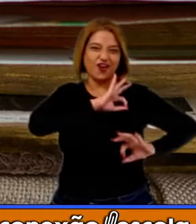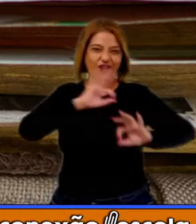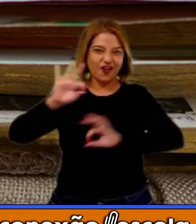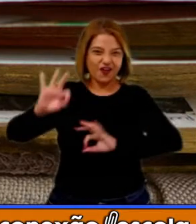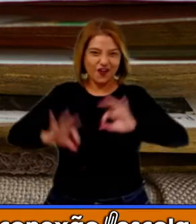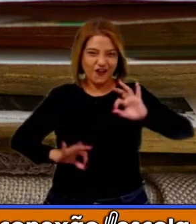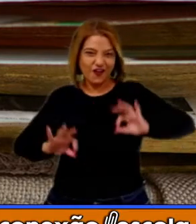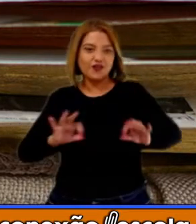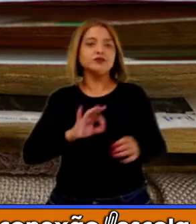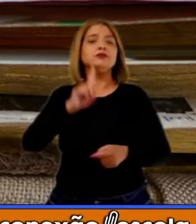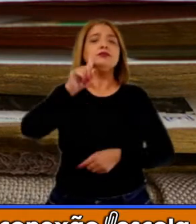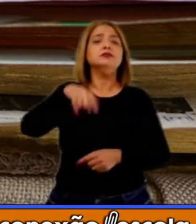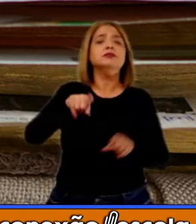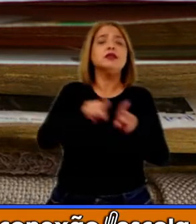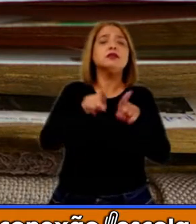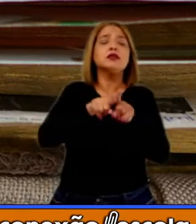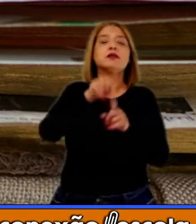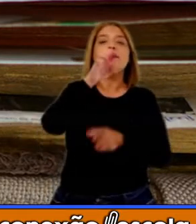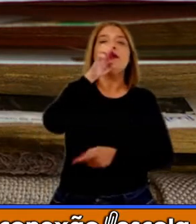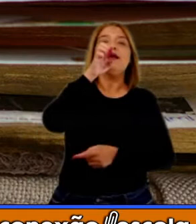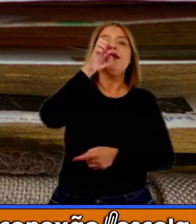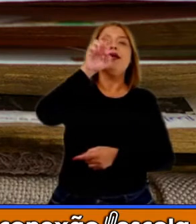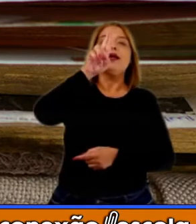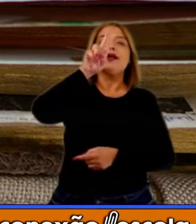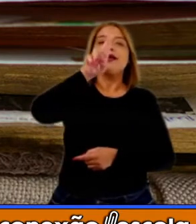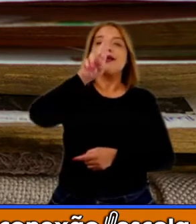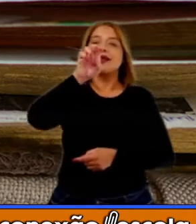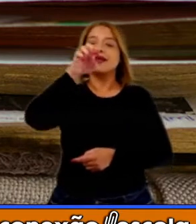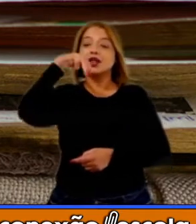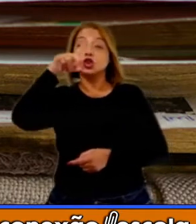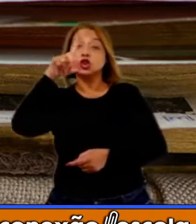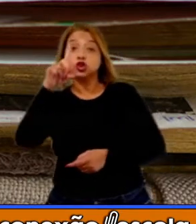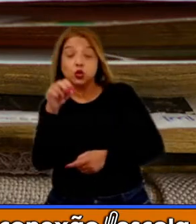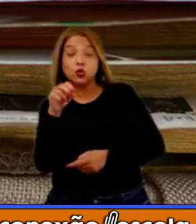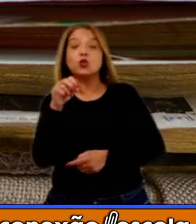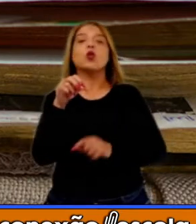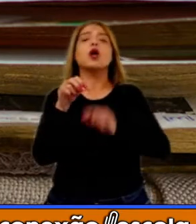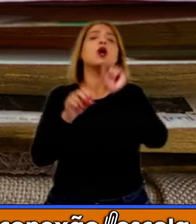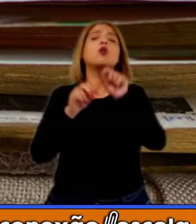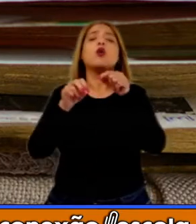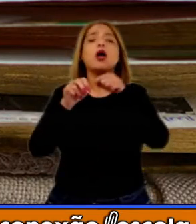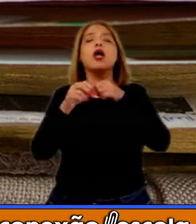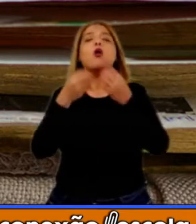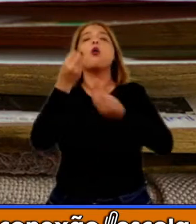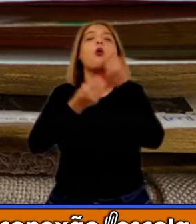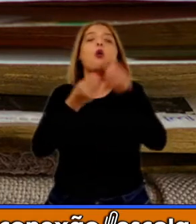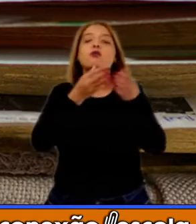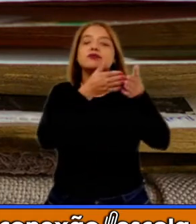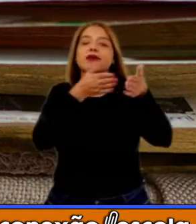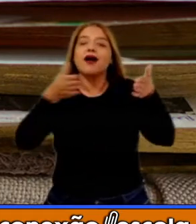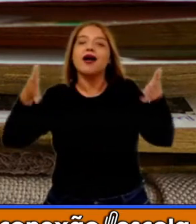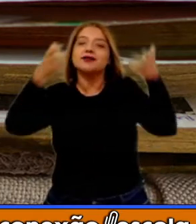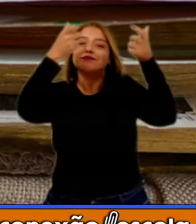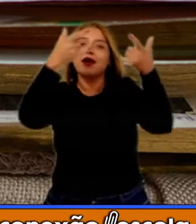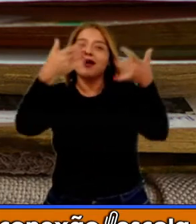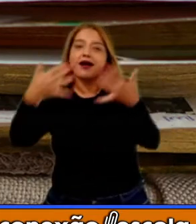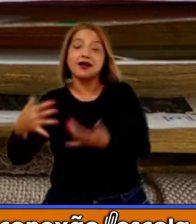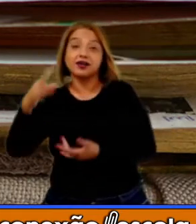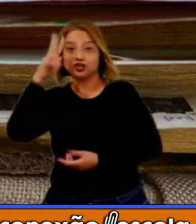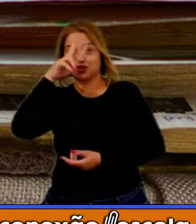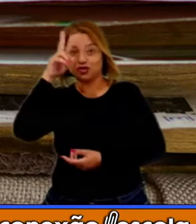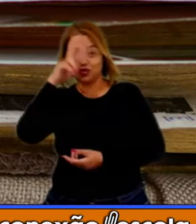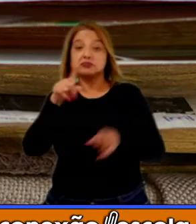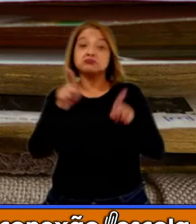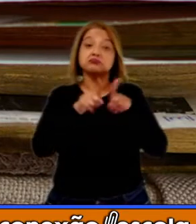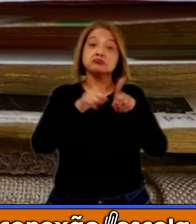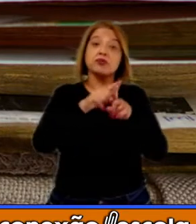enredo, que é o desenrolar da história, é onde vai ser narrado, vai ser contada essa história. E nós temos o conflito,